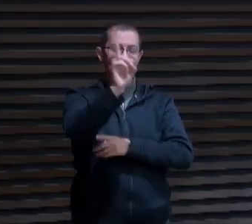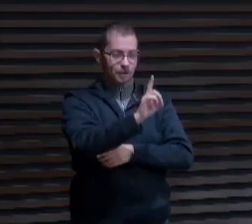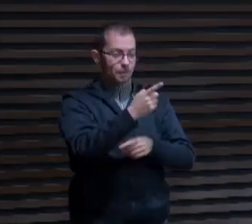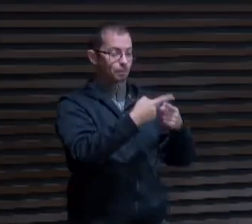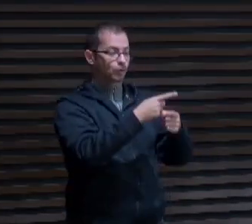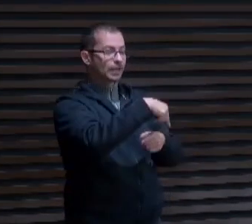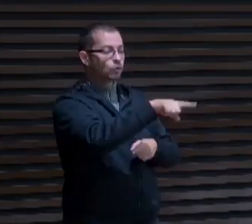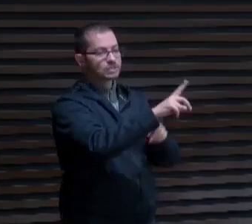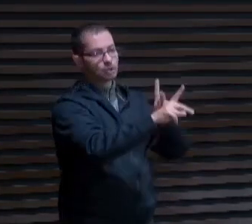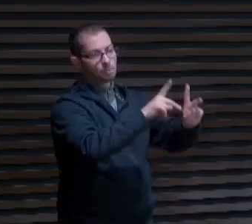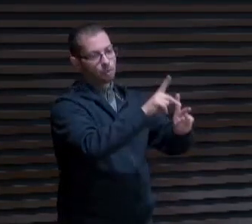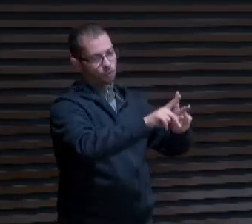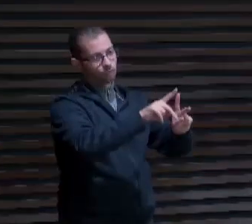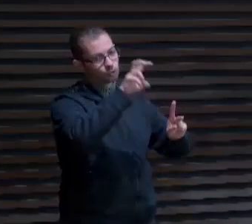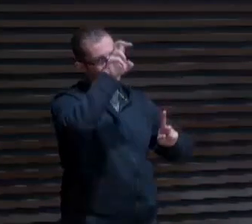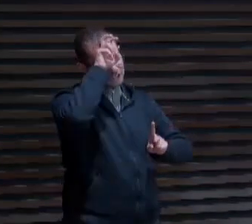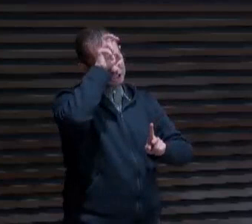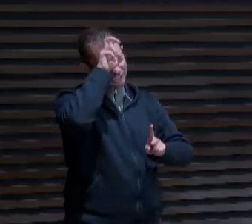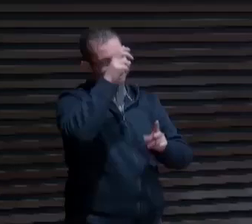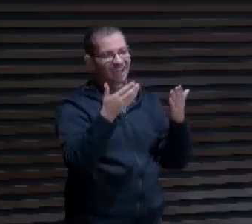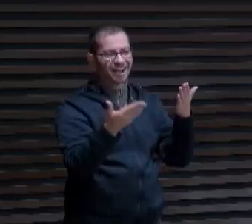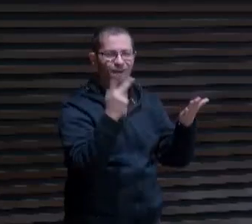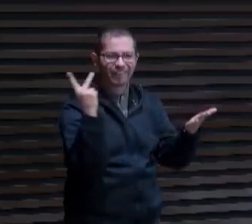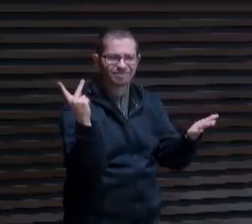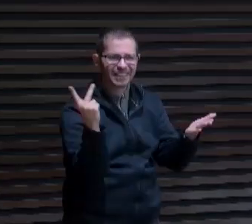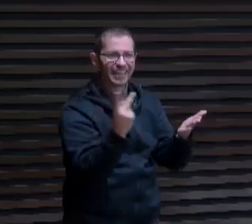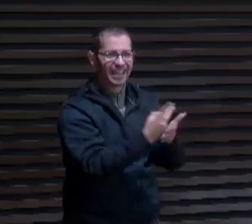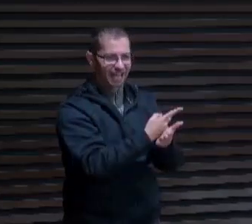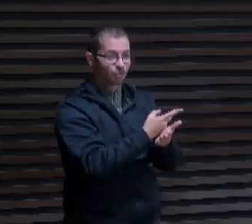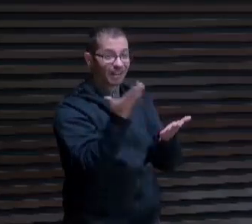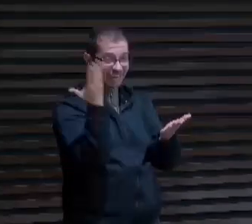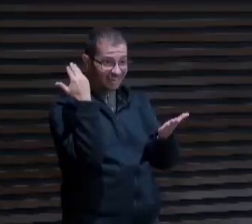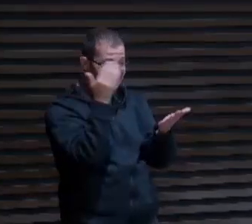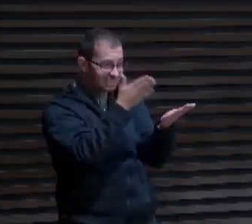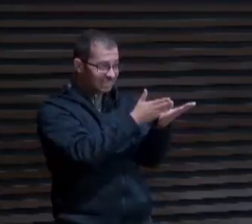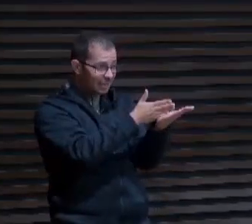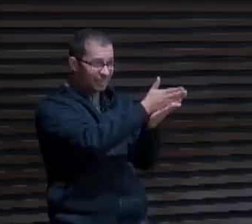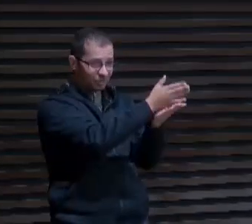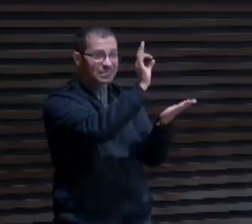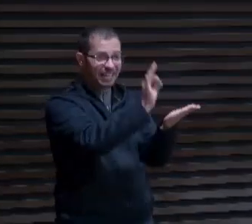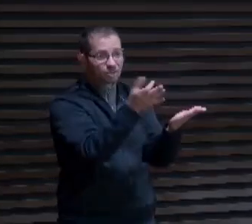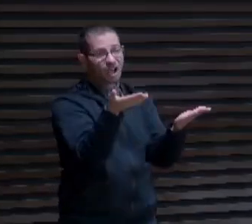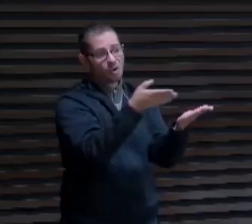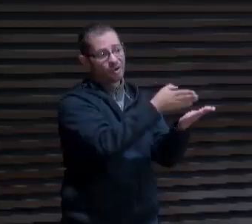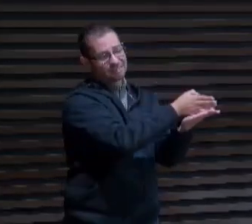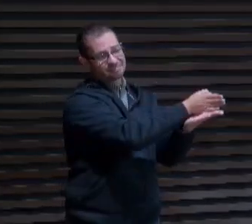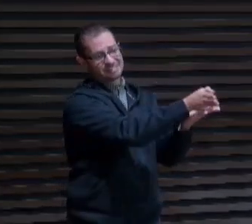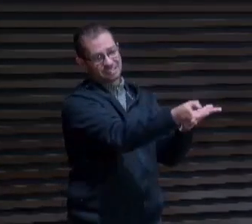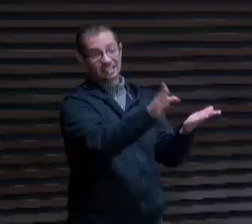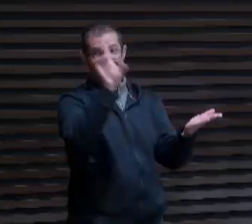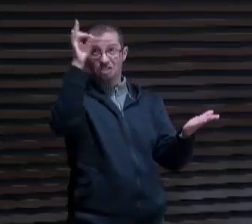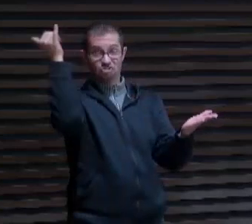se corrompeu. E depressa se desviou do caminho que lhe havia eu ordenado. Fez para si